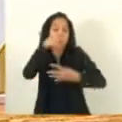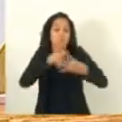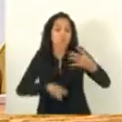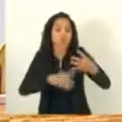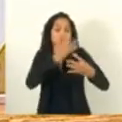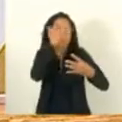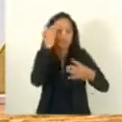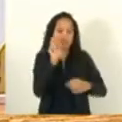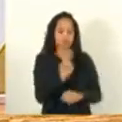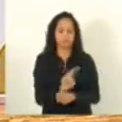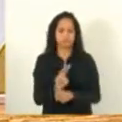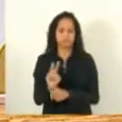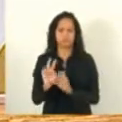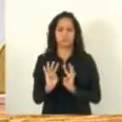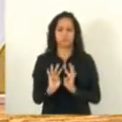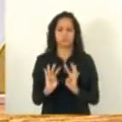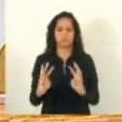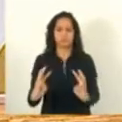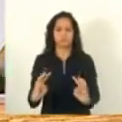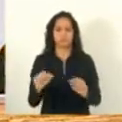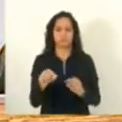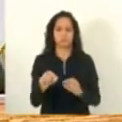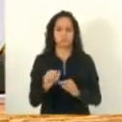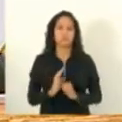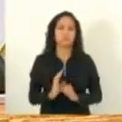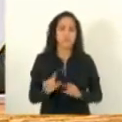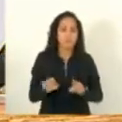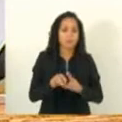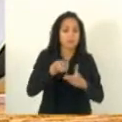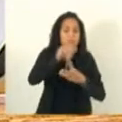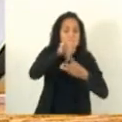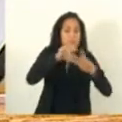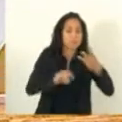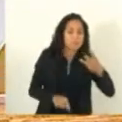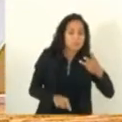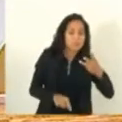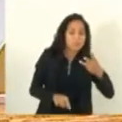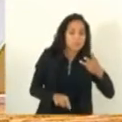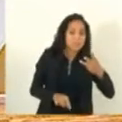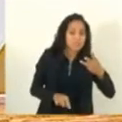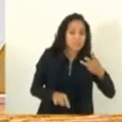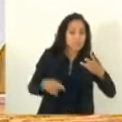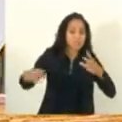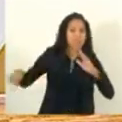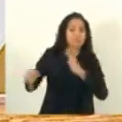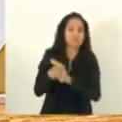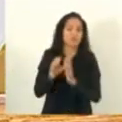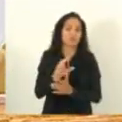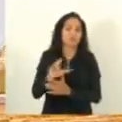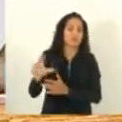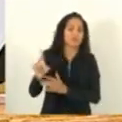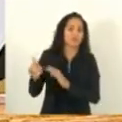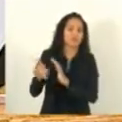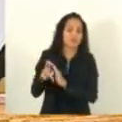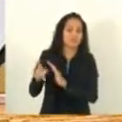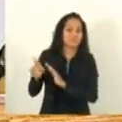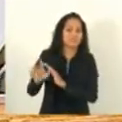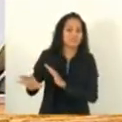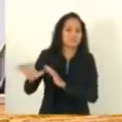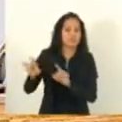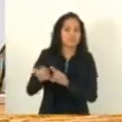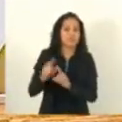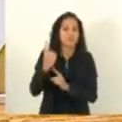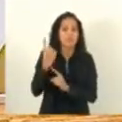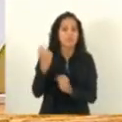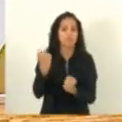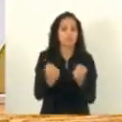servidores da unidade, porque não usa armas, precisam 3 ou 4 servidores da coordenadoria e mais uma